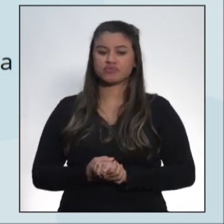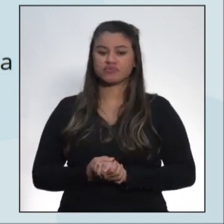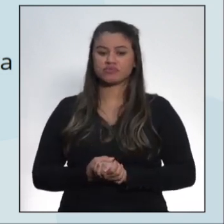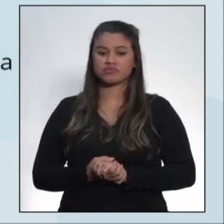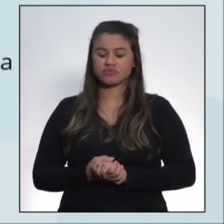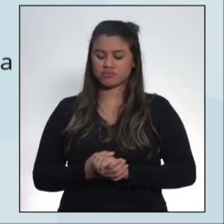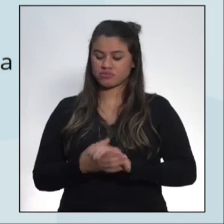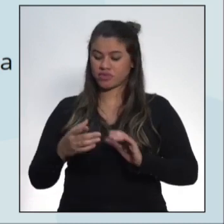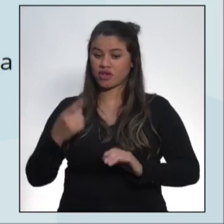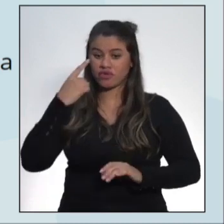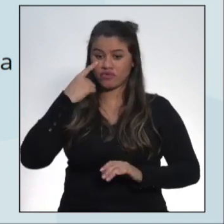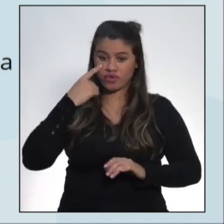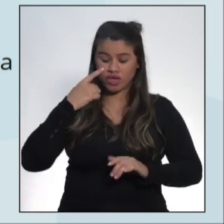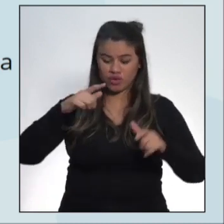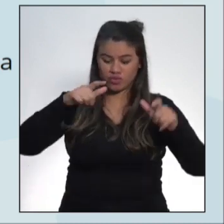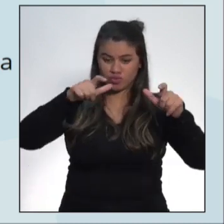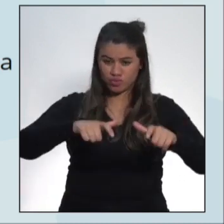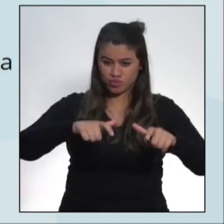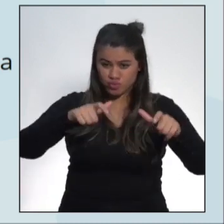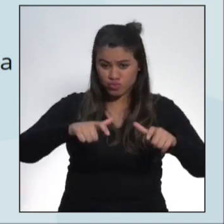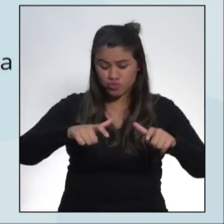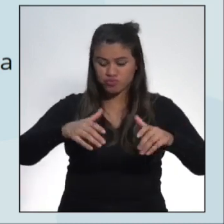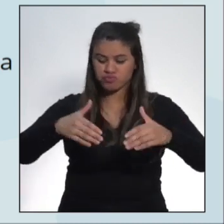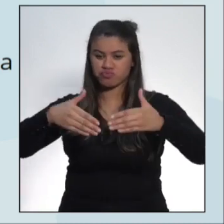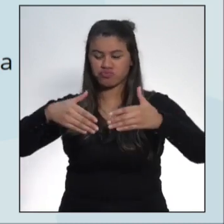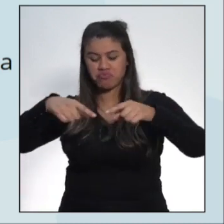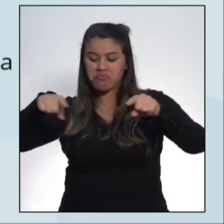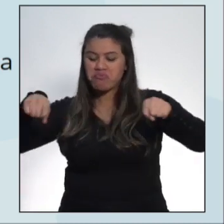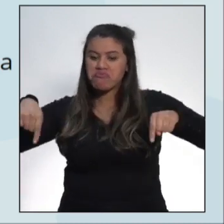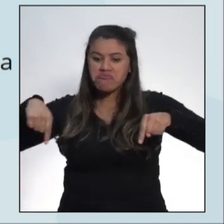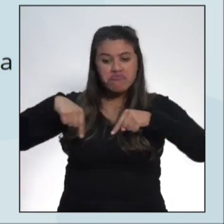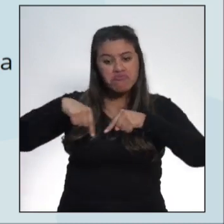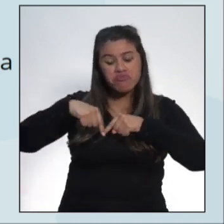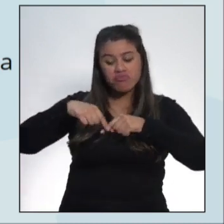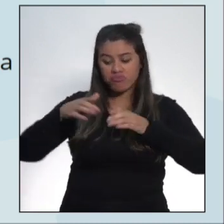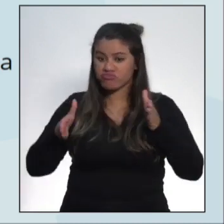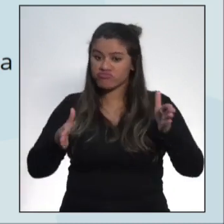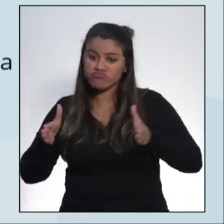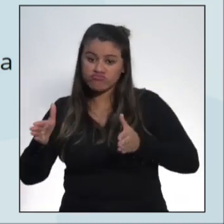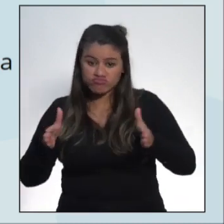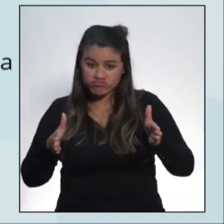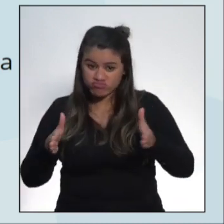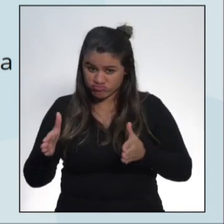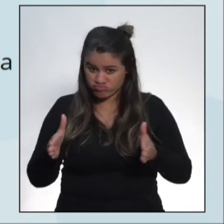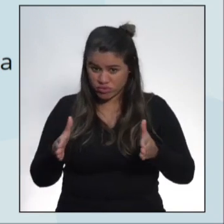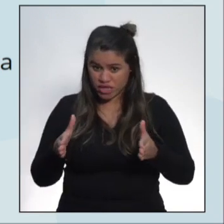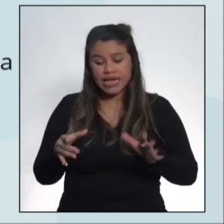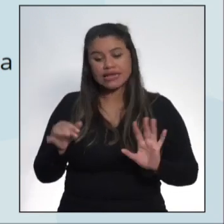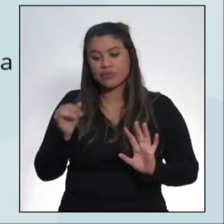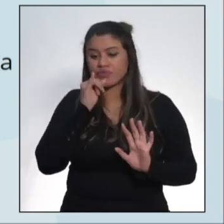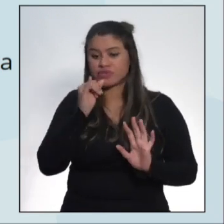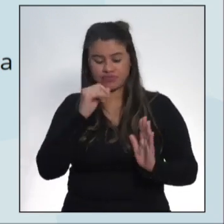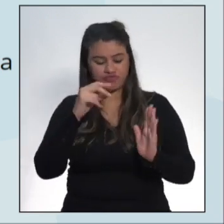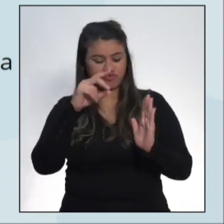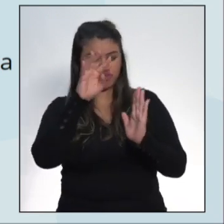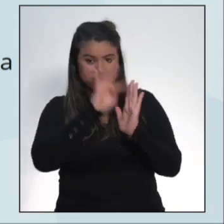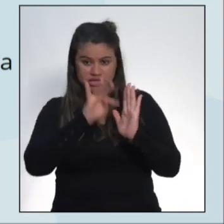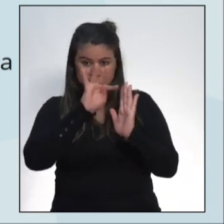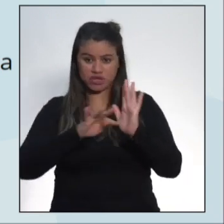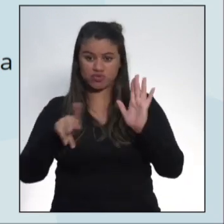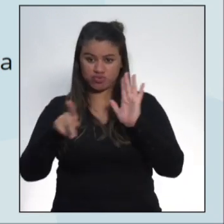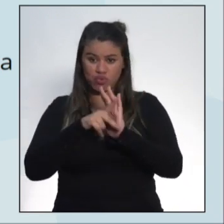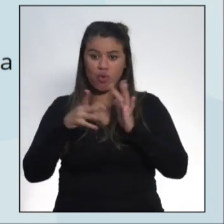caracterizar o cenário, o espaço e o tempo. Então, quando você está lendo um texto teatral, você vai ter algumas indicações lá que são chamadas